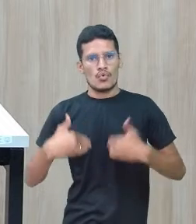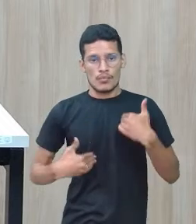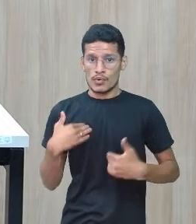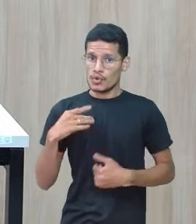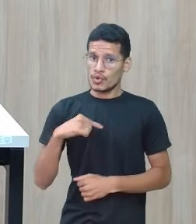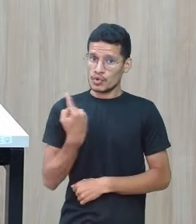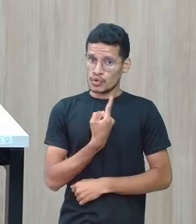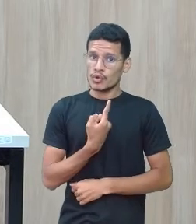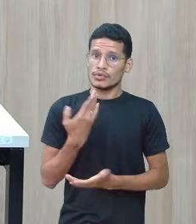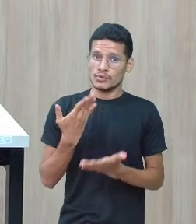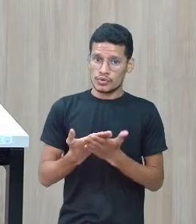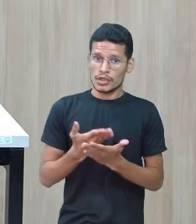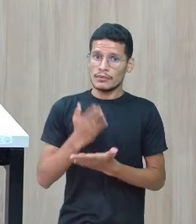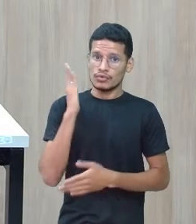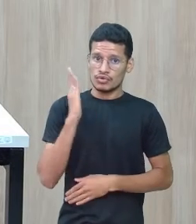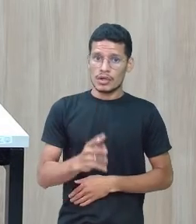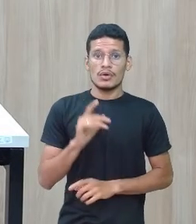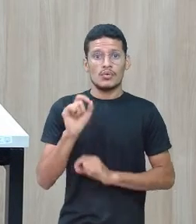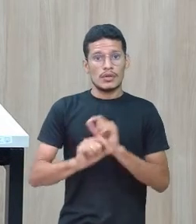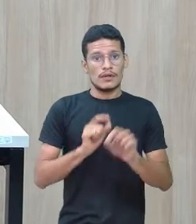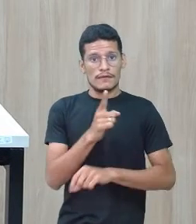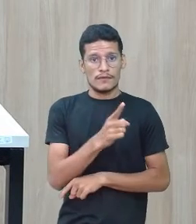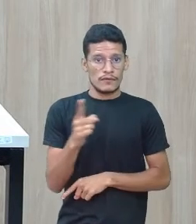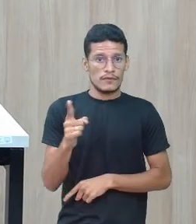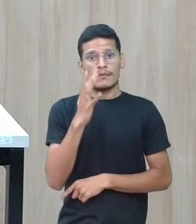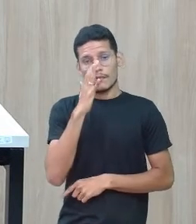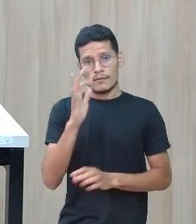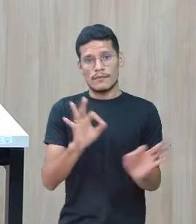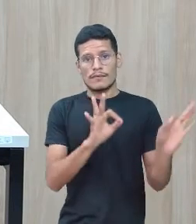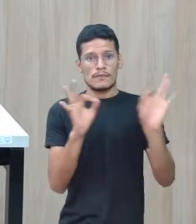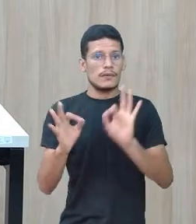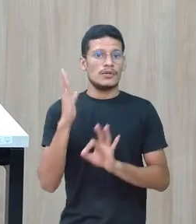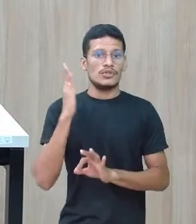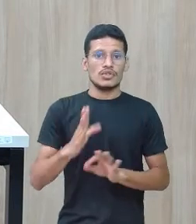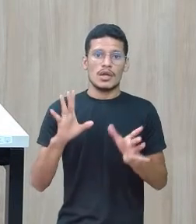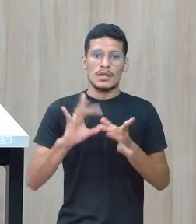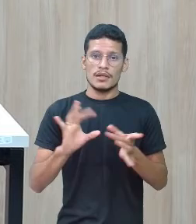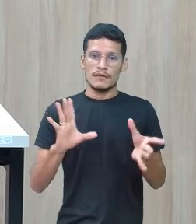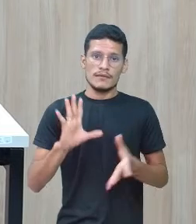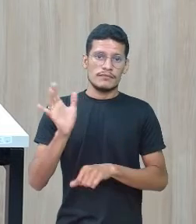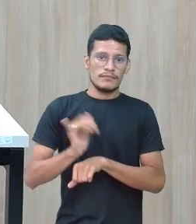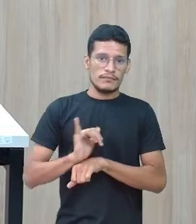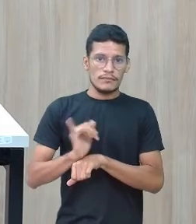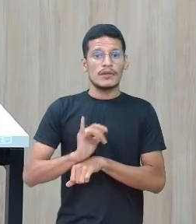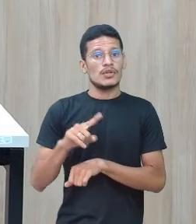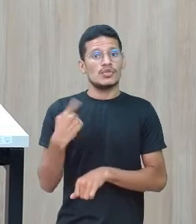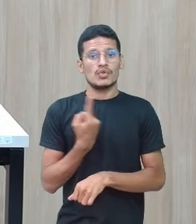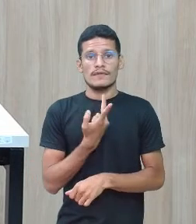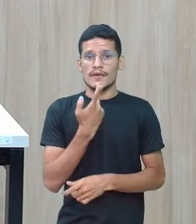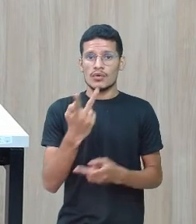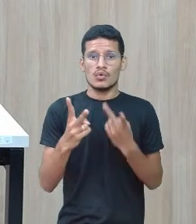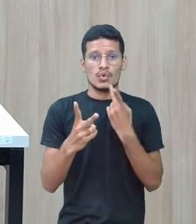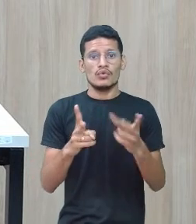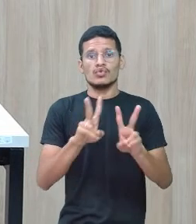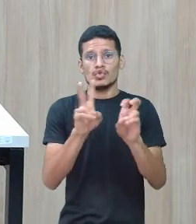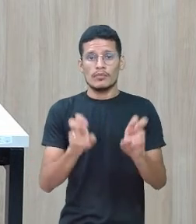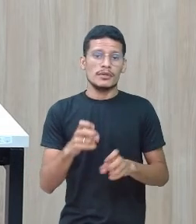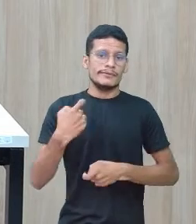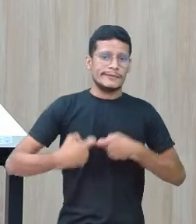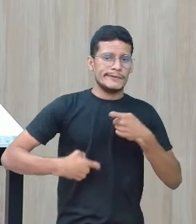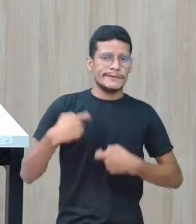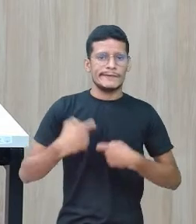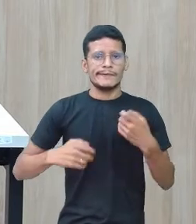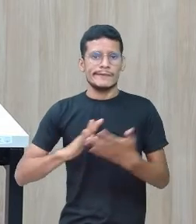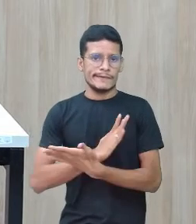anterior, se vocês assistiram, mas está disponível no YouTube, então nós trabalhamos sobre as infecções sexualmente